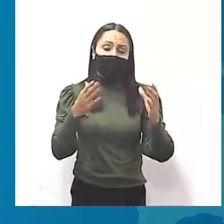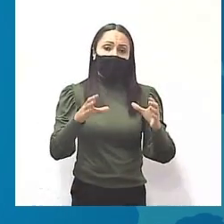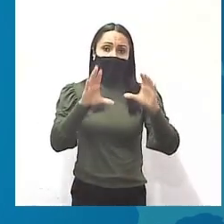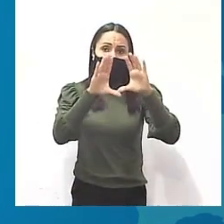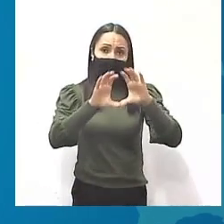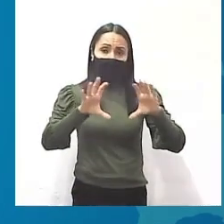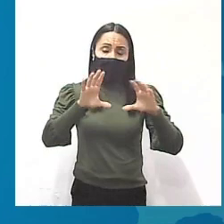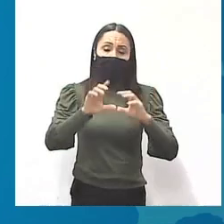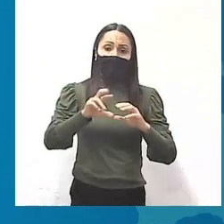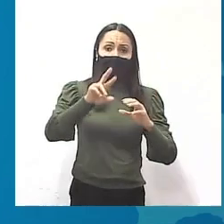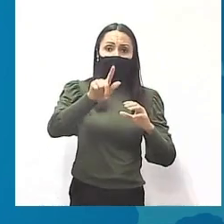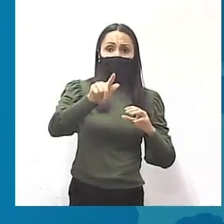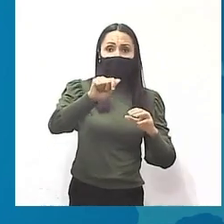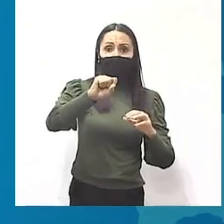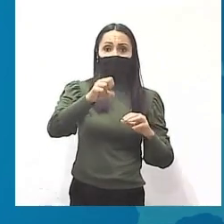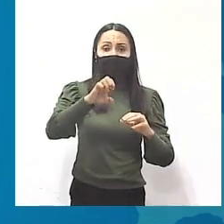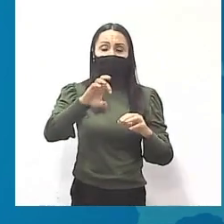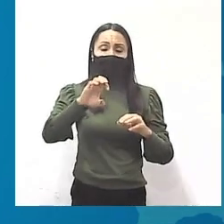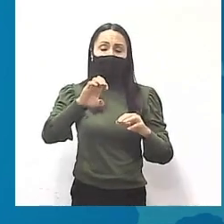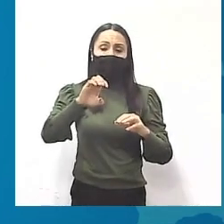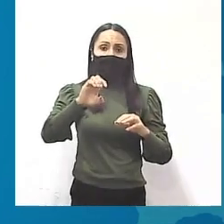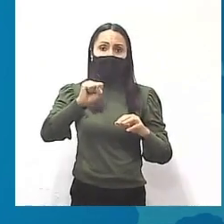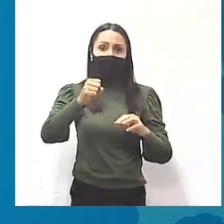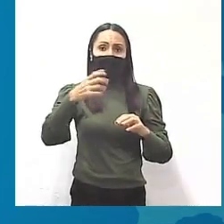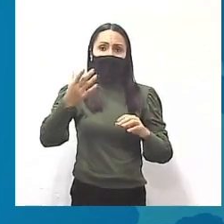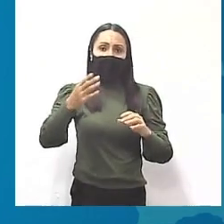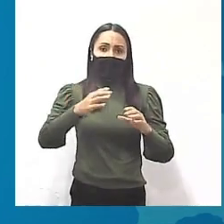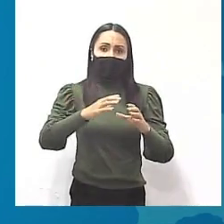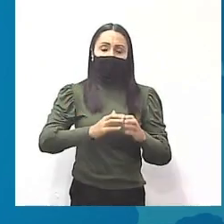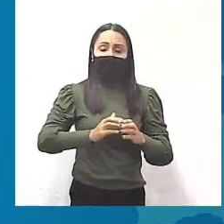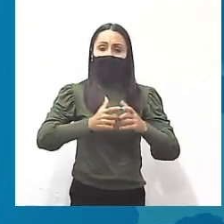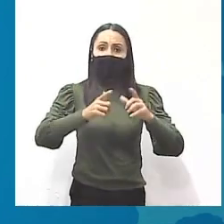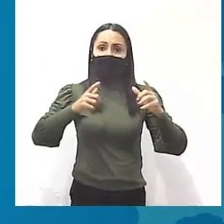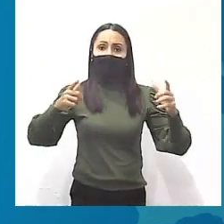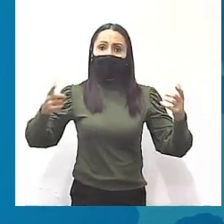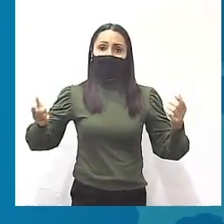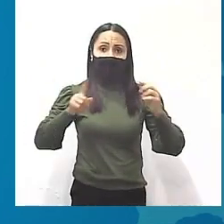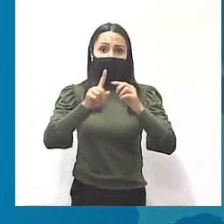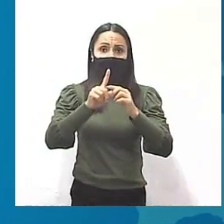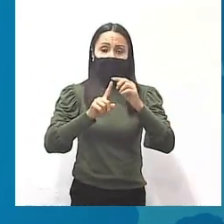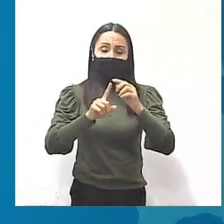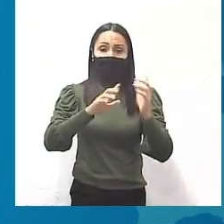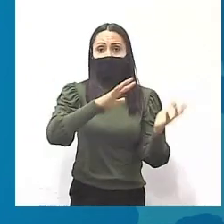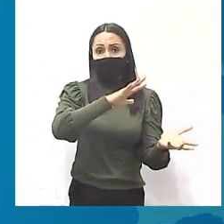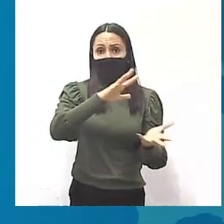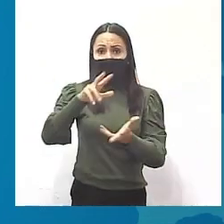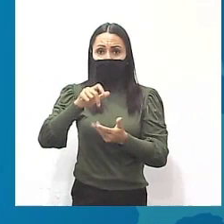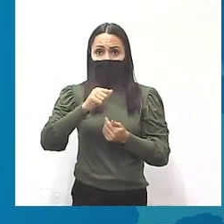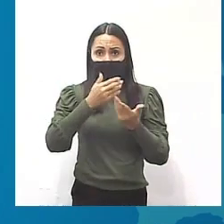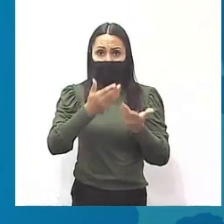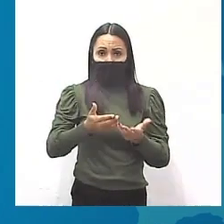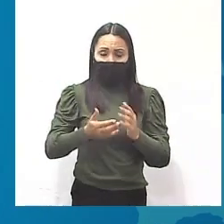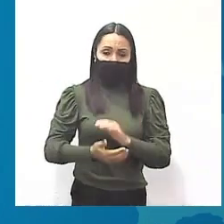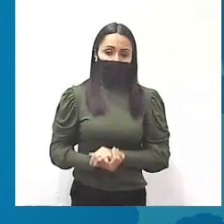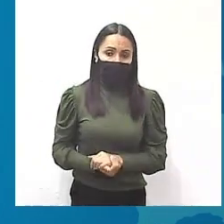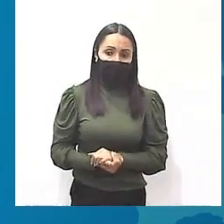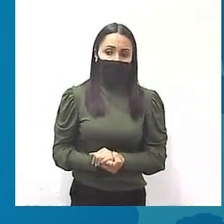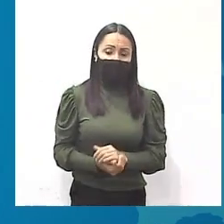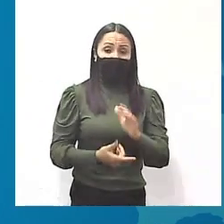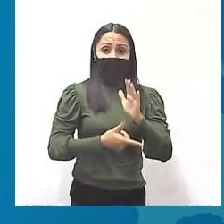para a nossa atmosfera e vai, lógico, que aumentar a temperatura do nosso planeta. Ou seja, antes ali